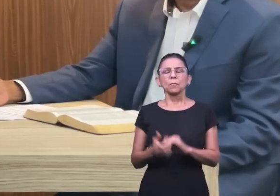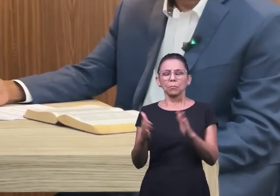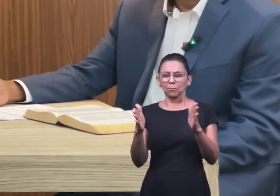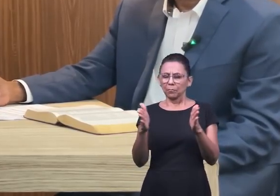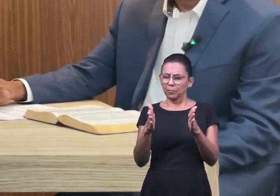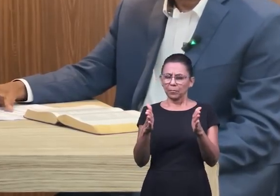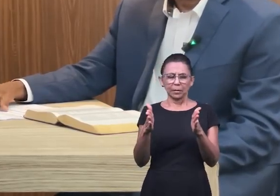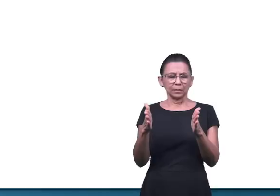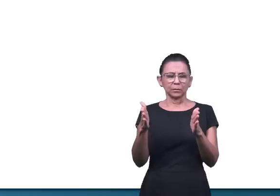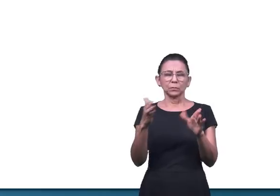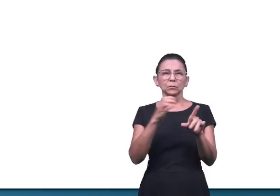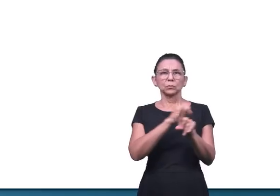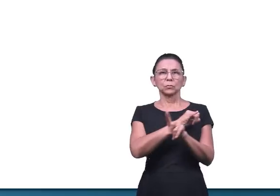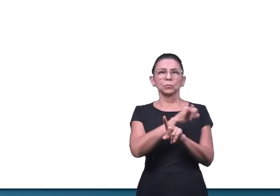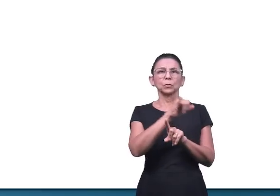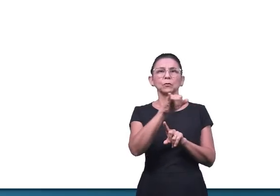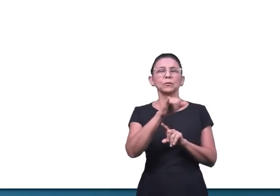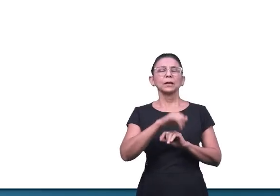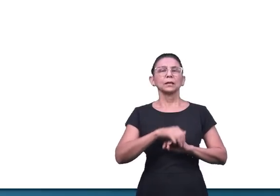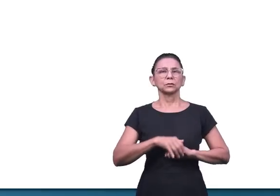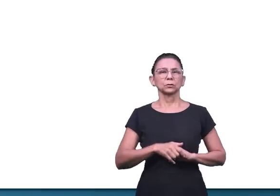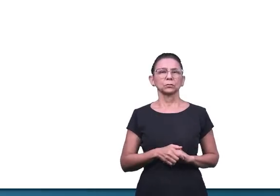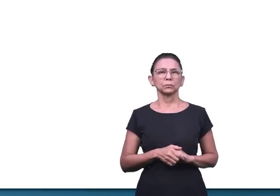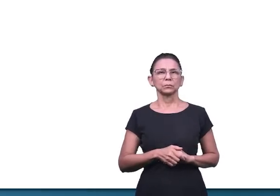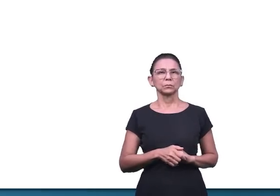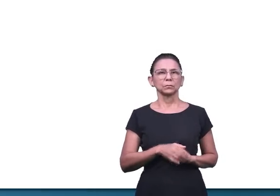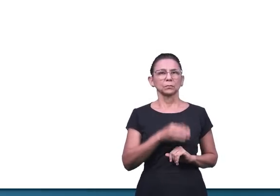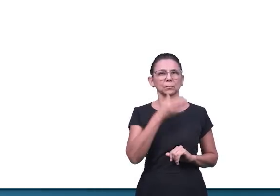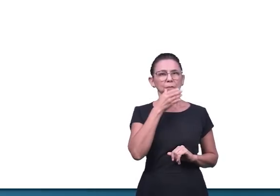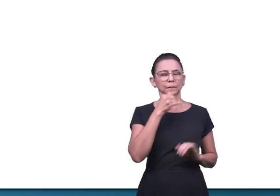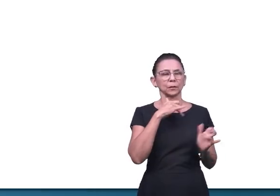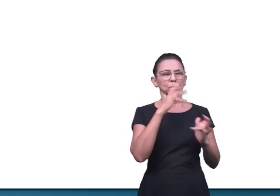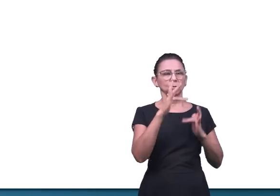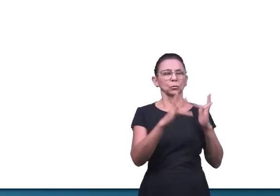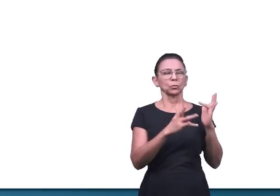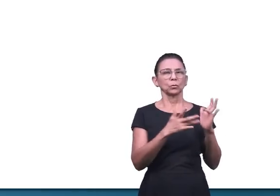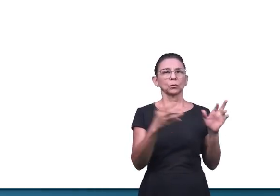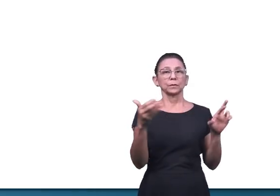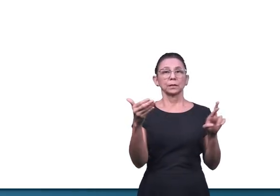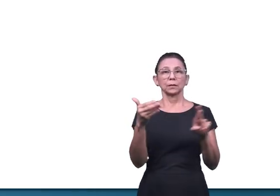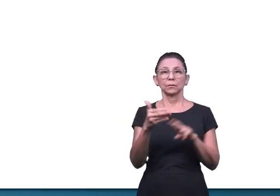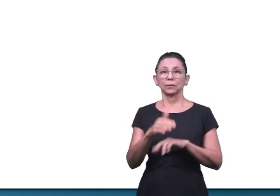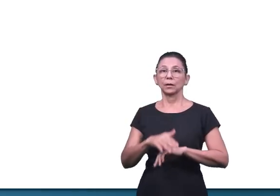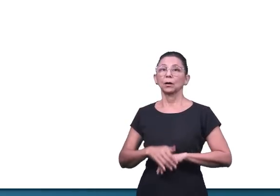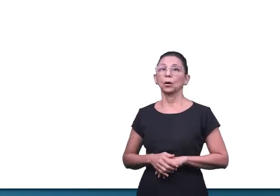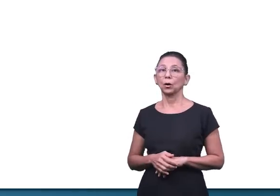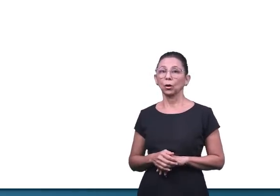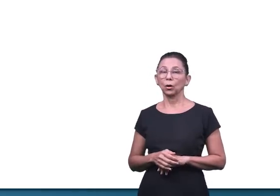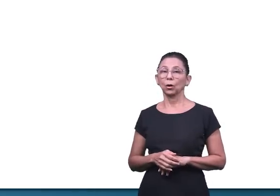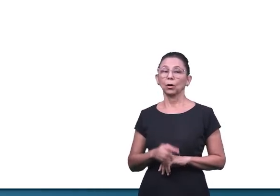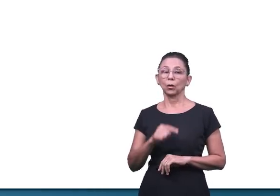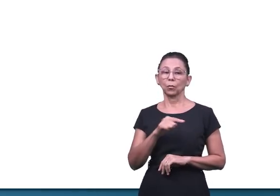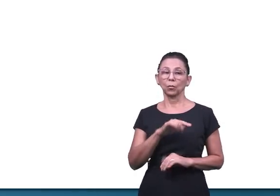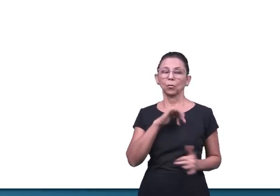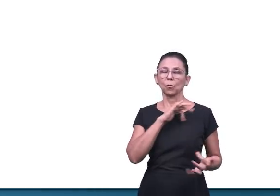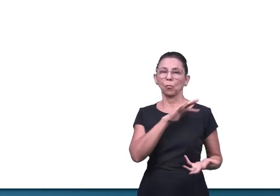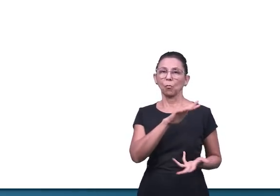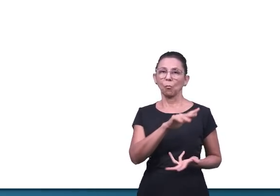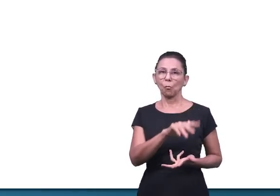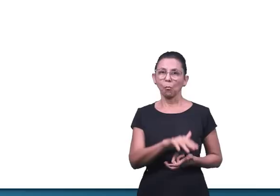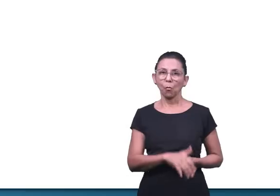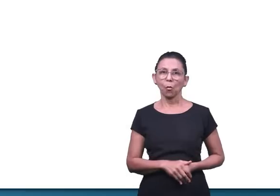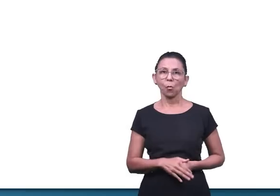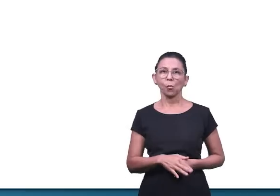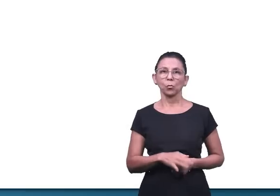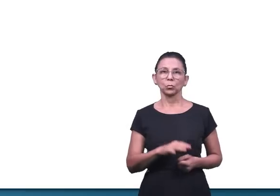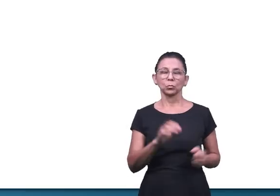Pergunta número 9. Lendo Cantares, capítulo 3, verso 8, qual o tempo profético o